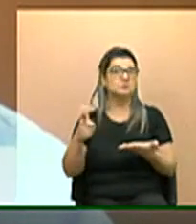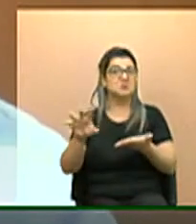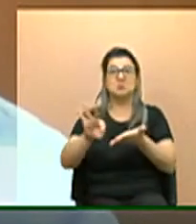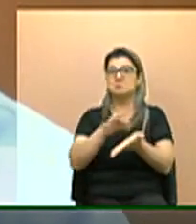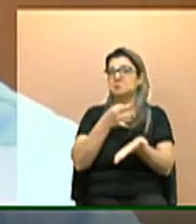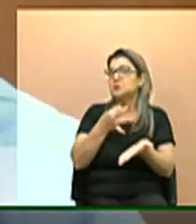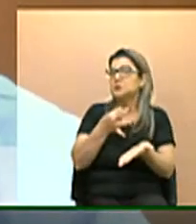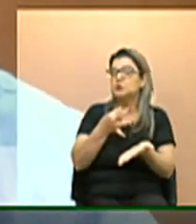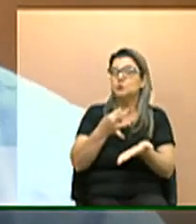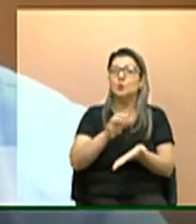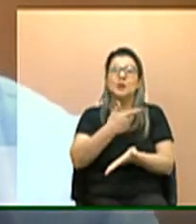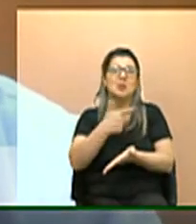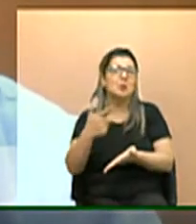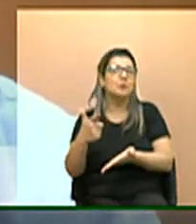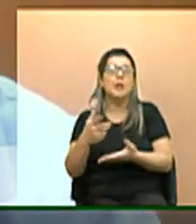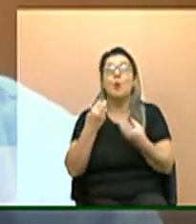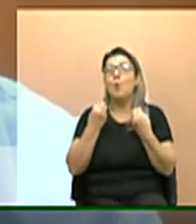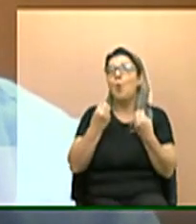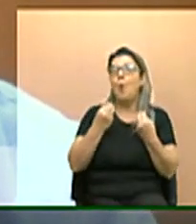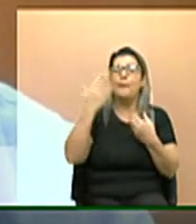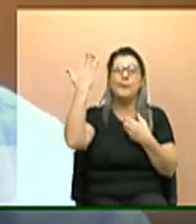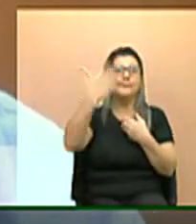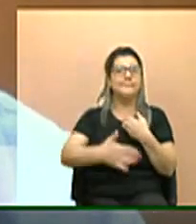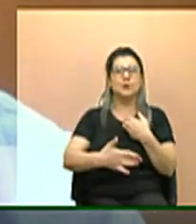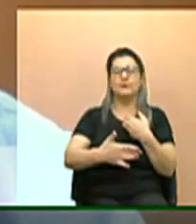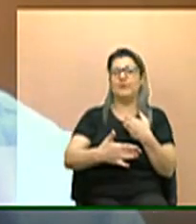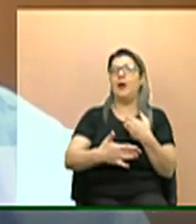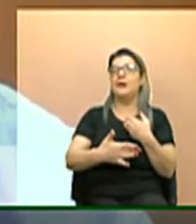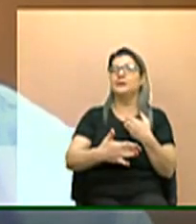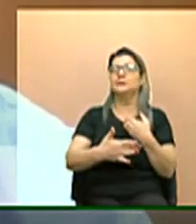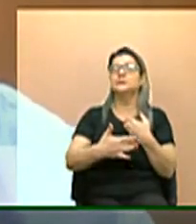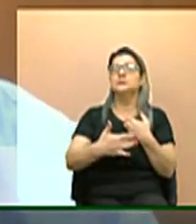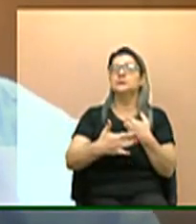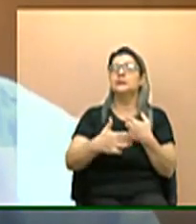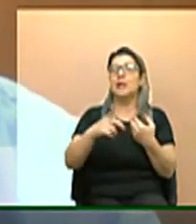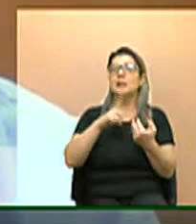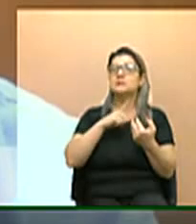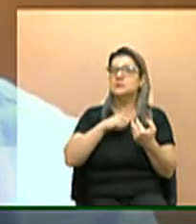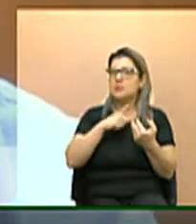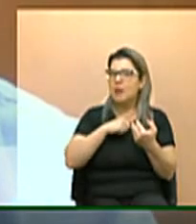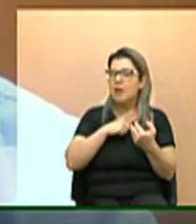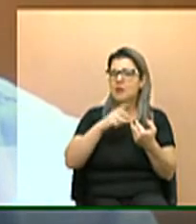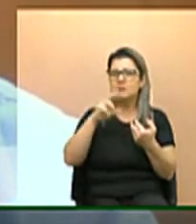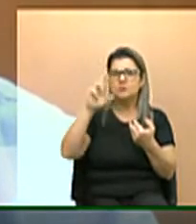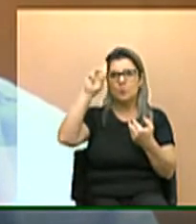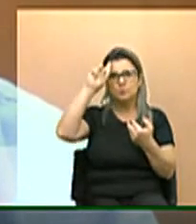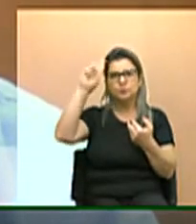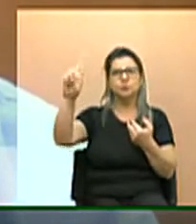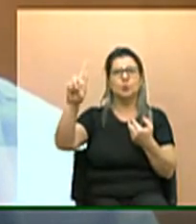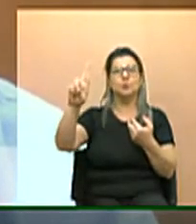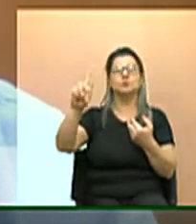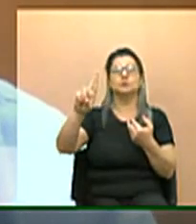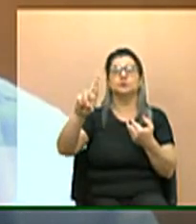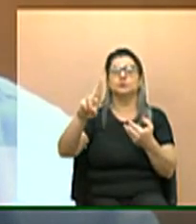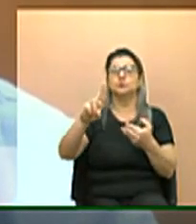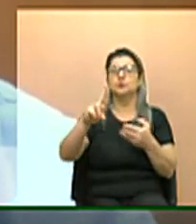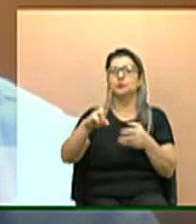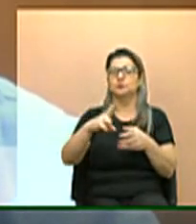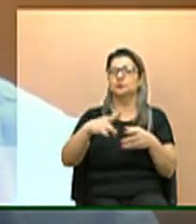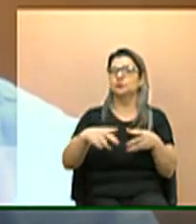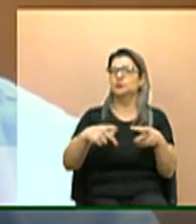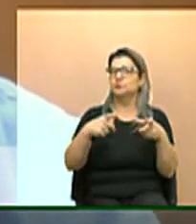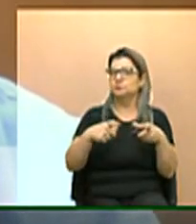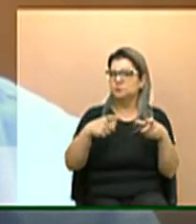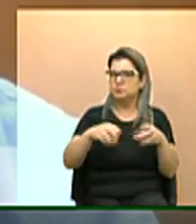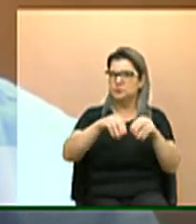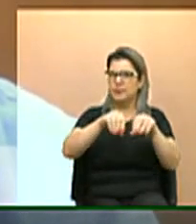como comprovar que elas são donas de um terreno. E eu acredito que esse projeto, inclusive, está revestido de um ato de